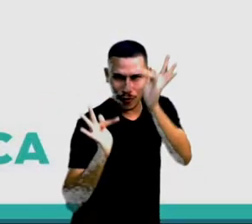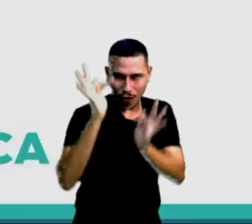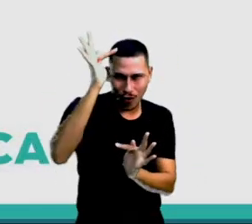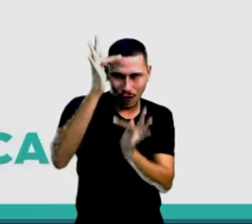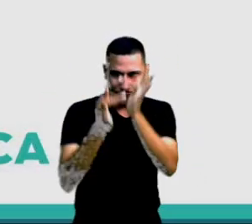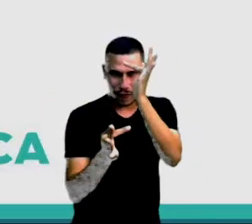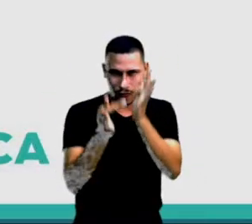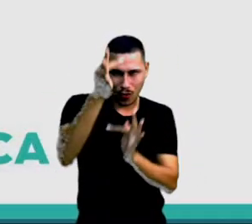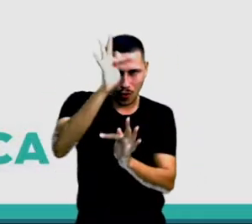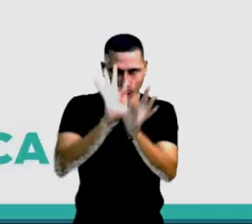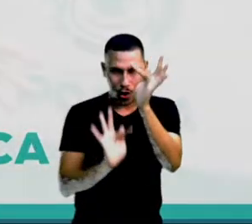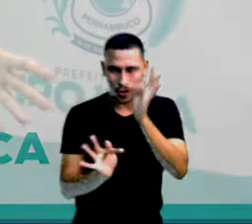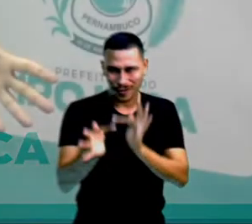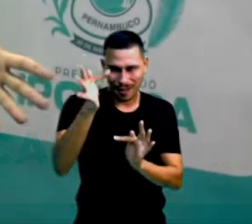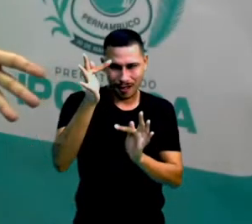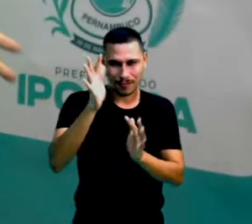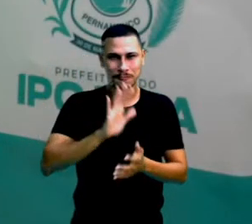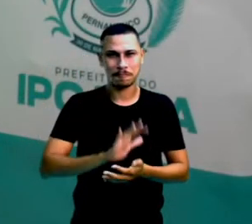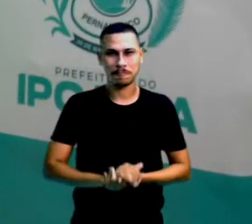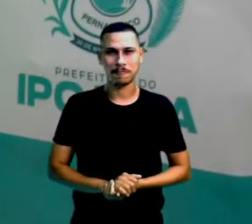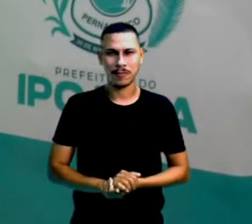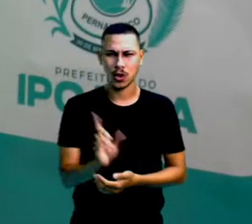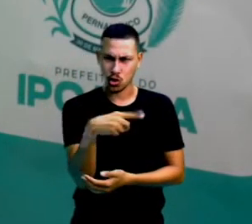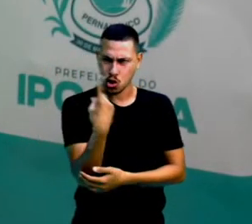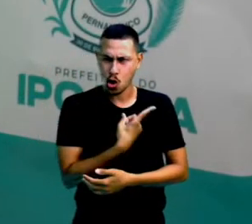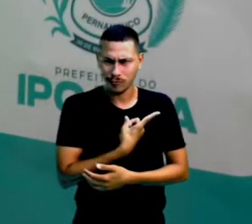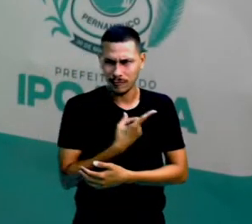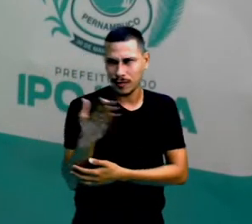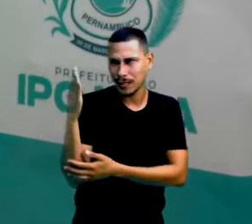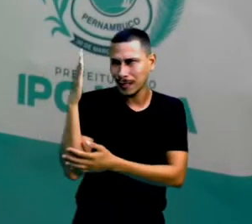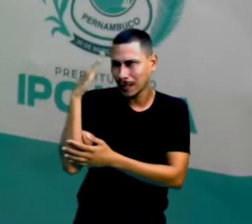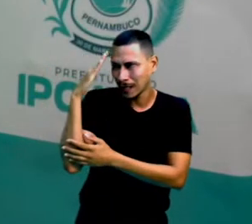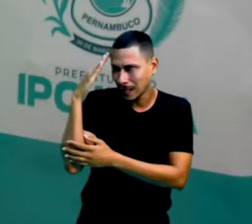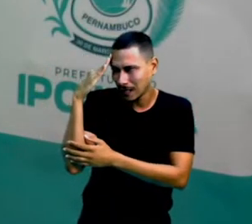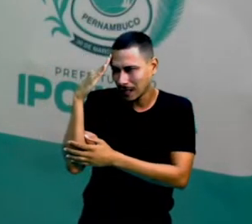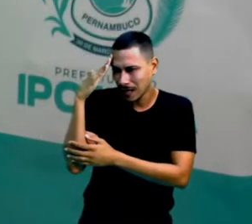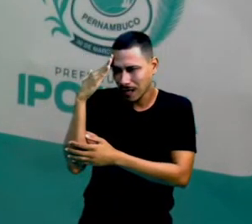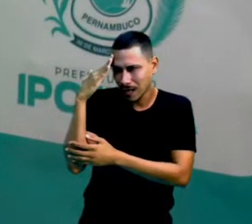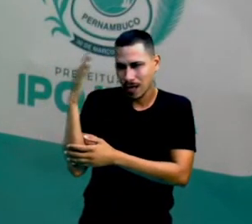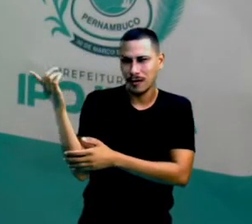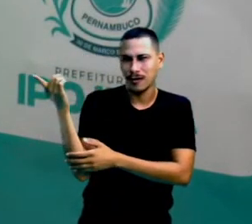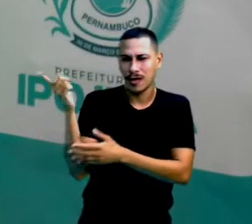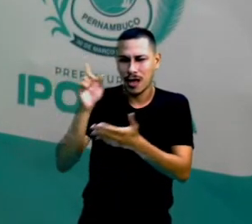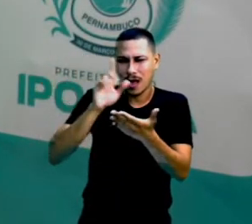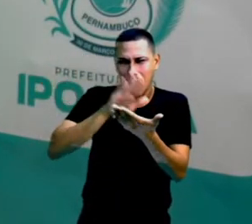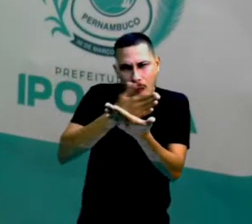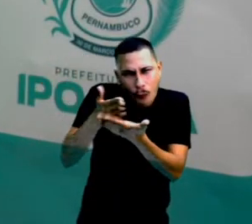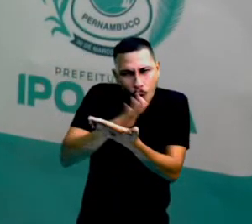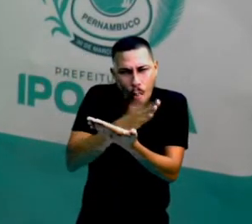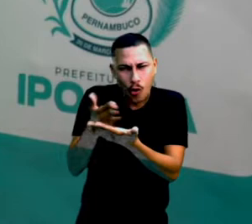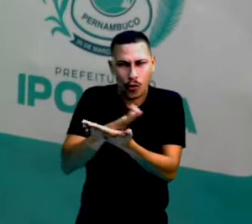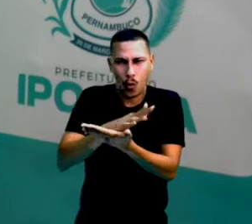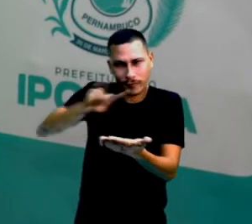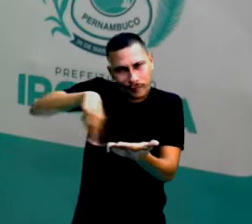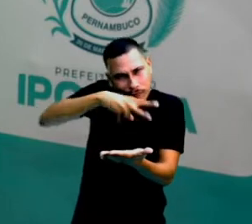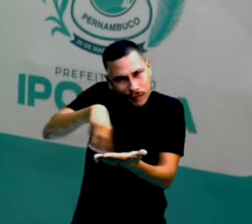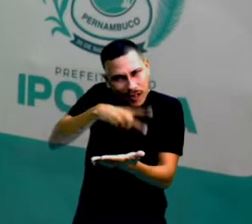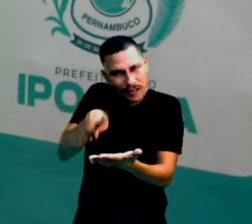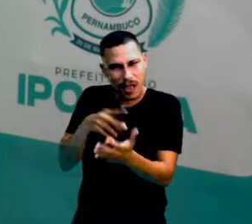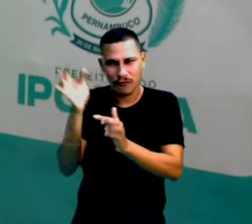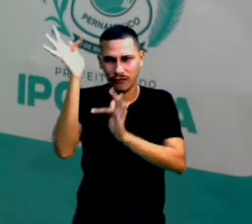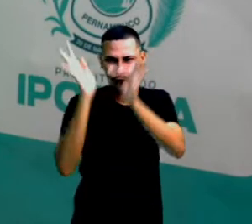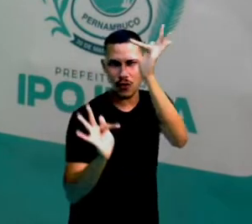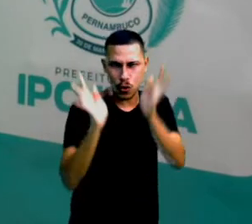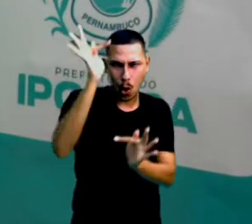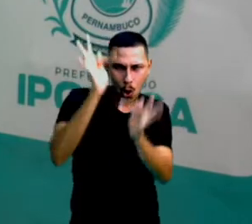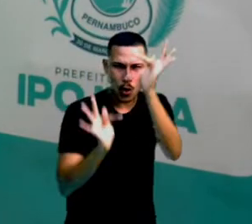folclóricas. Ai, danças folclóricas. Vamos ver quais são as danças folclóricas que a gente vai falar aqui hoje? Não são todas, porque